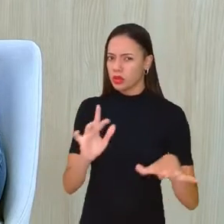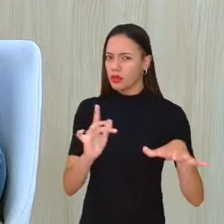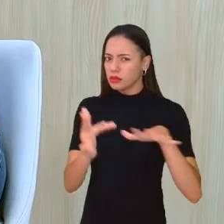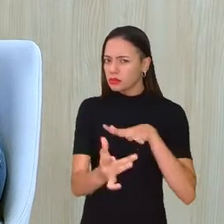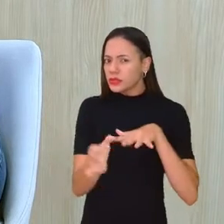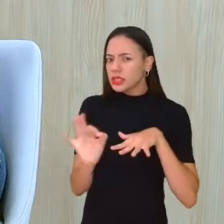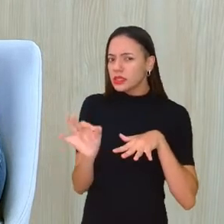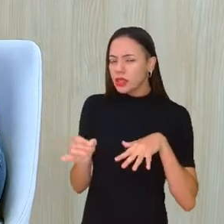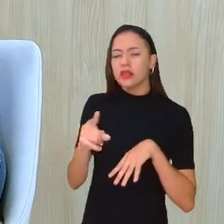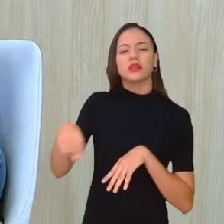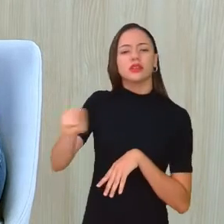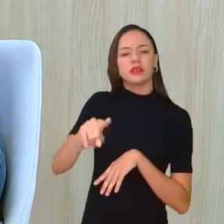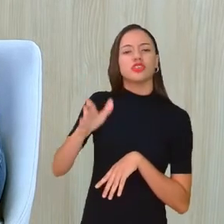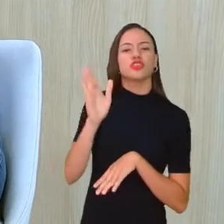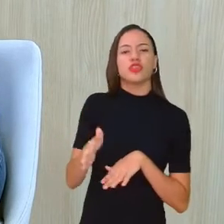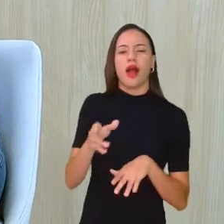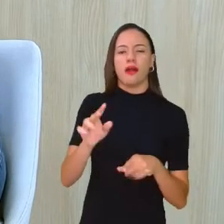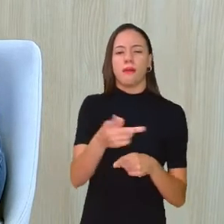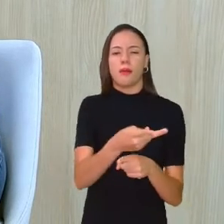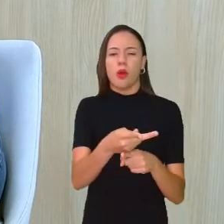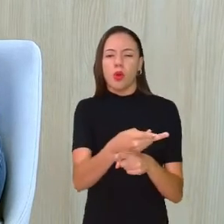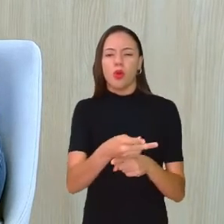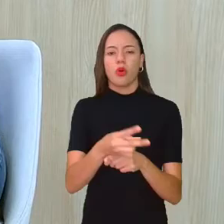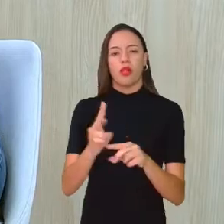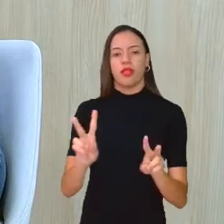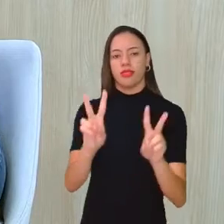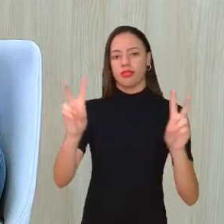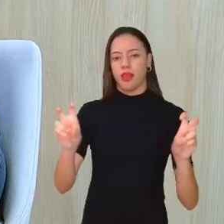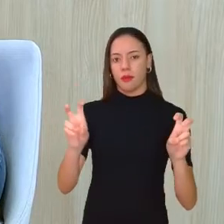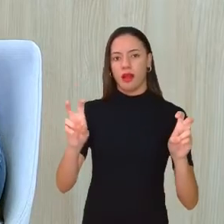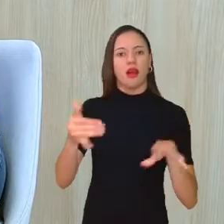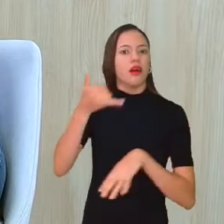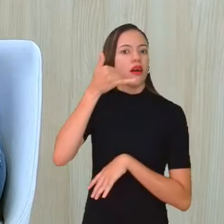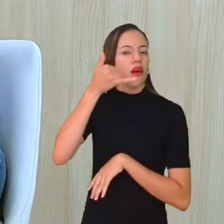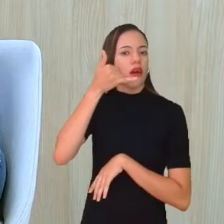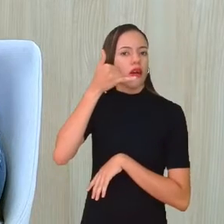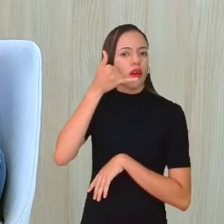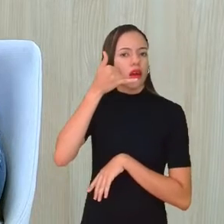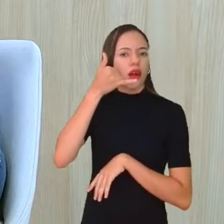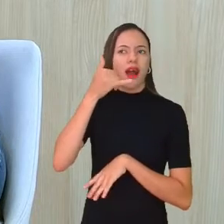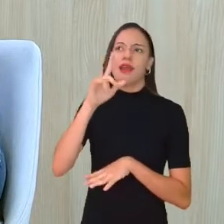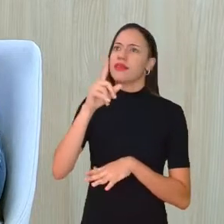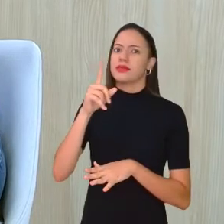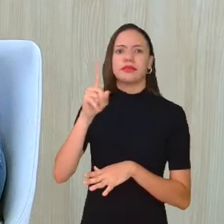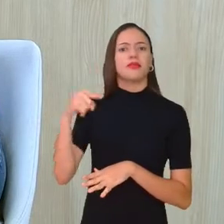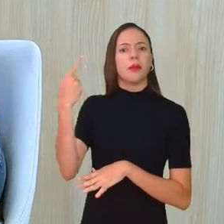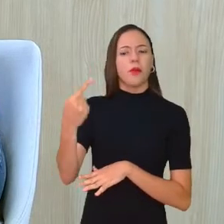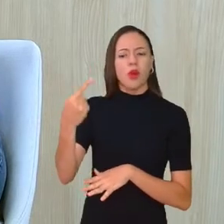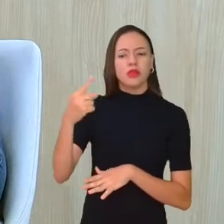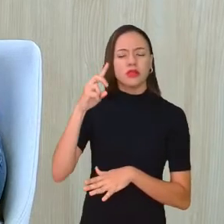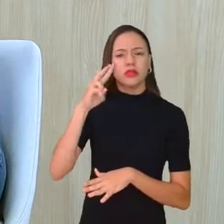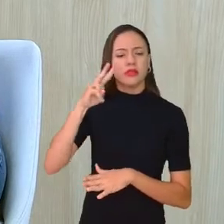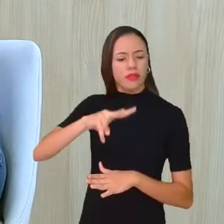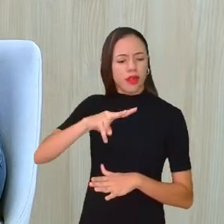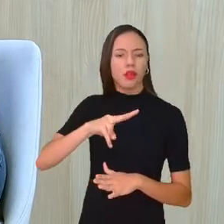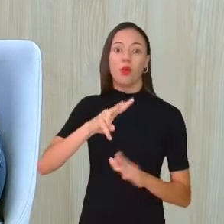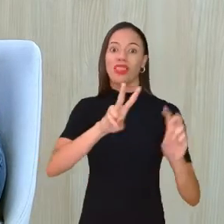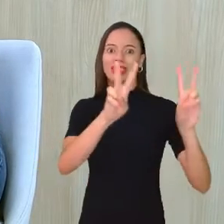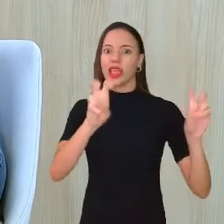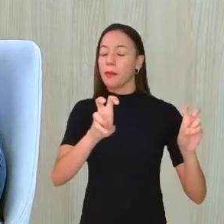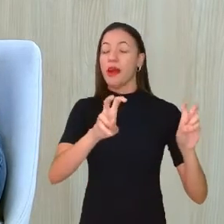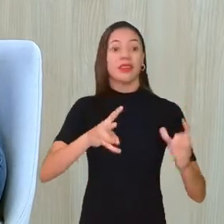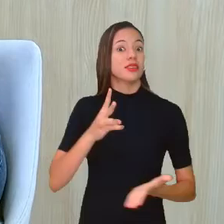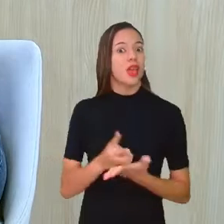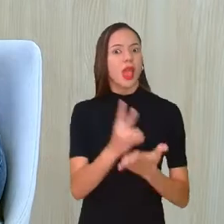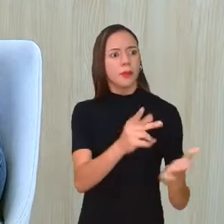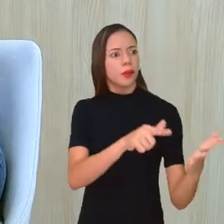já pesquisou um tema no celular e depois aquele tema ficou aparecendo direto. Totalmente o tempo Como é todo. que isso acontece?